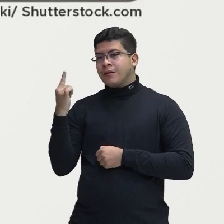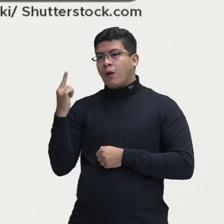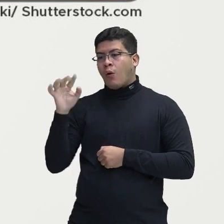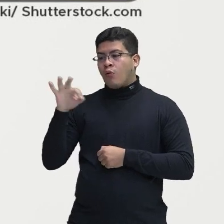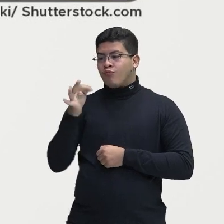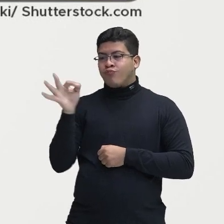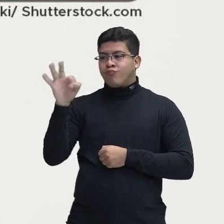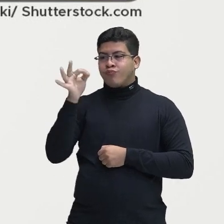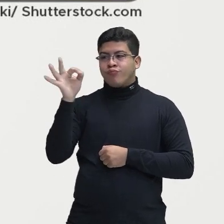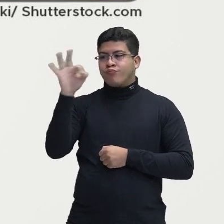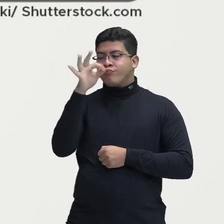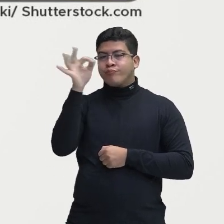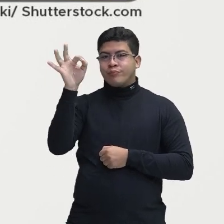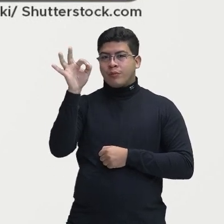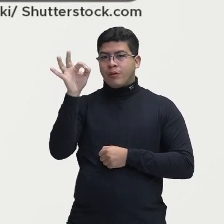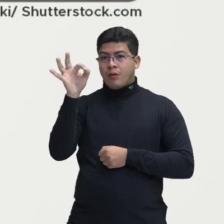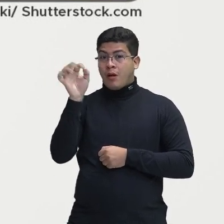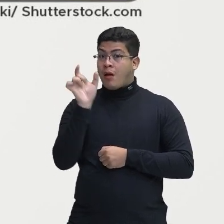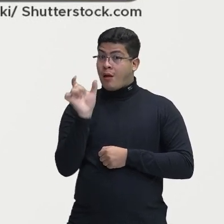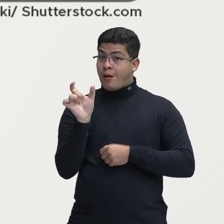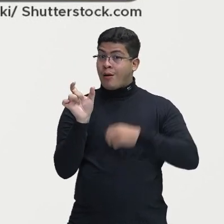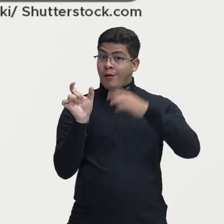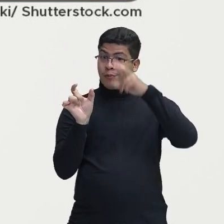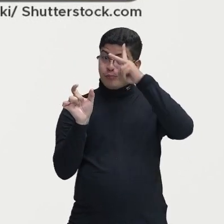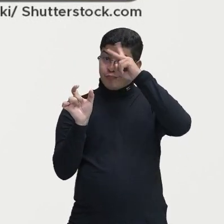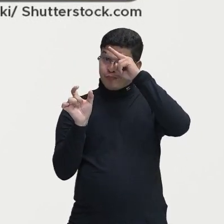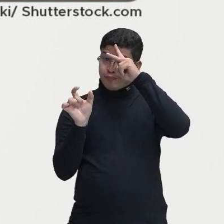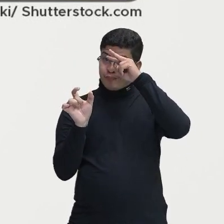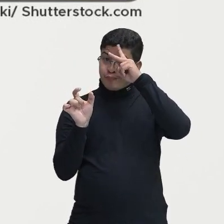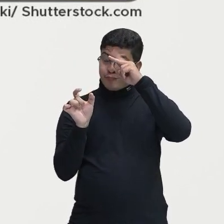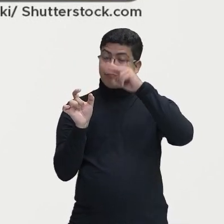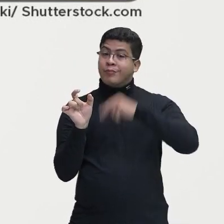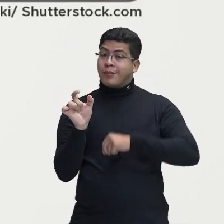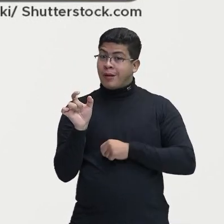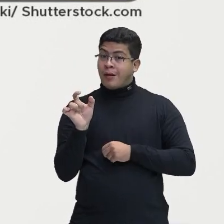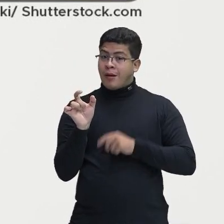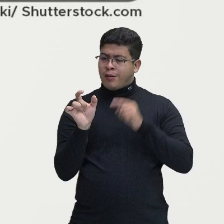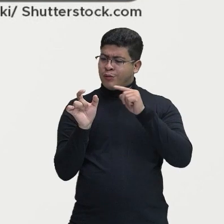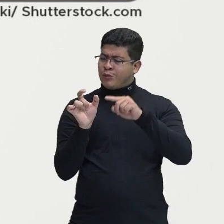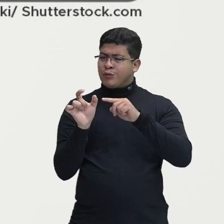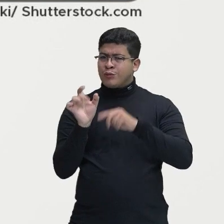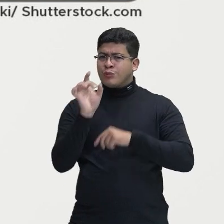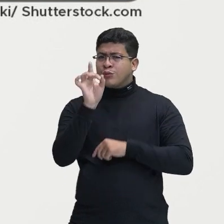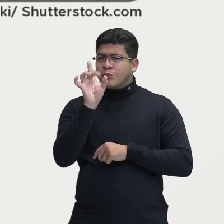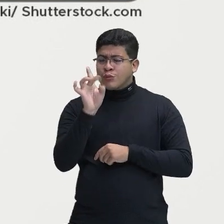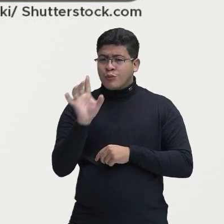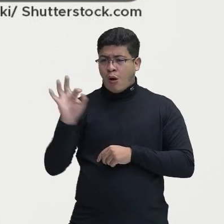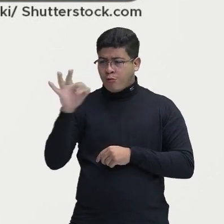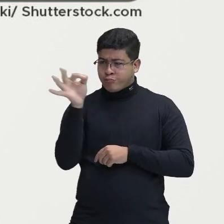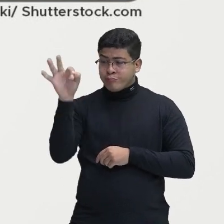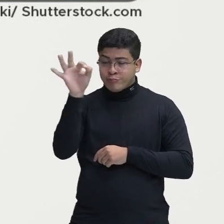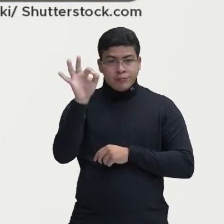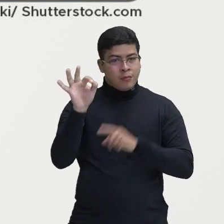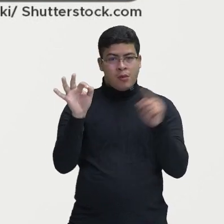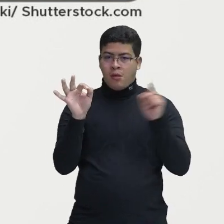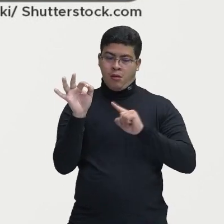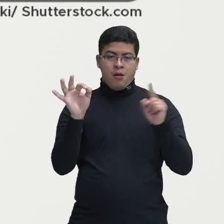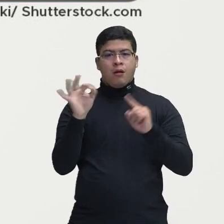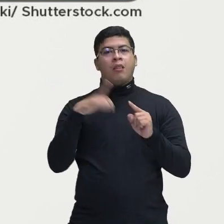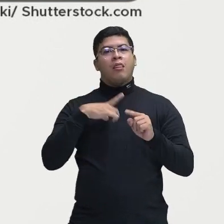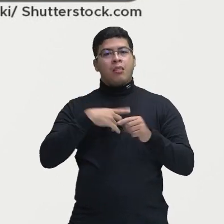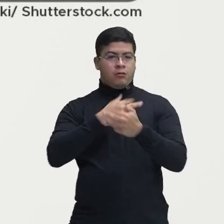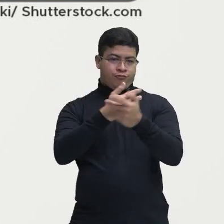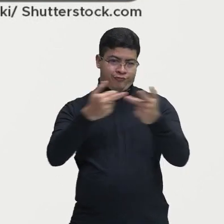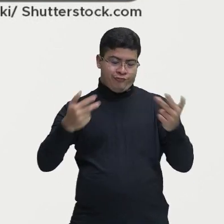os insetos, responsáveis pela veiculação biológica de parasitas e micro-organismos